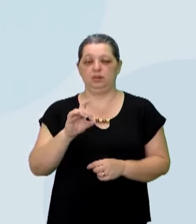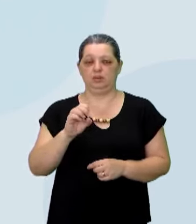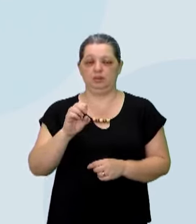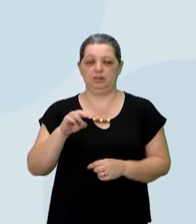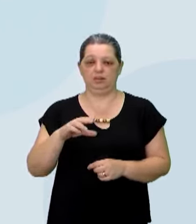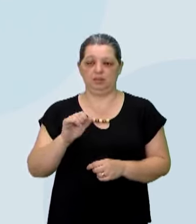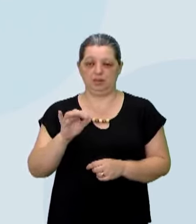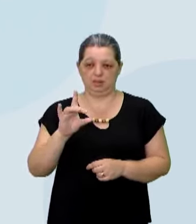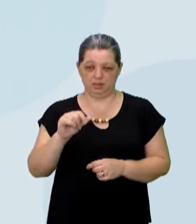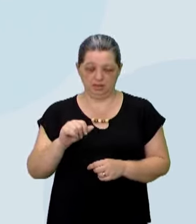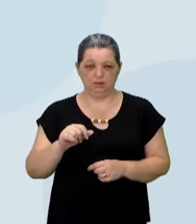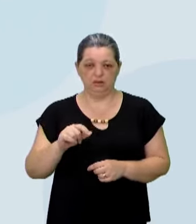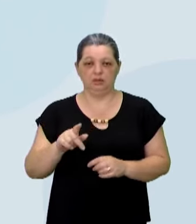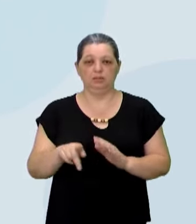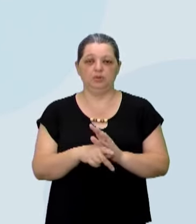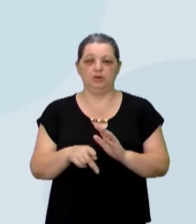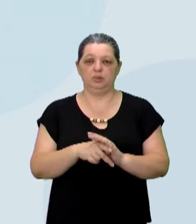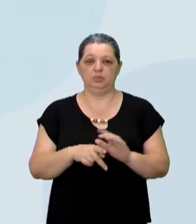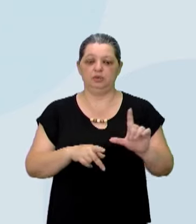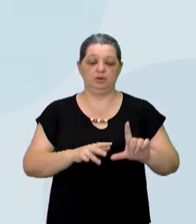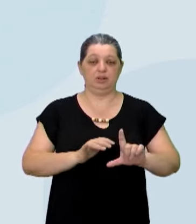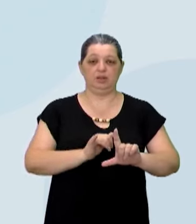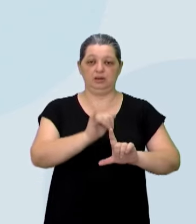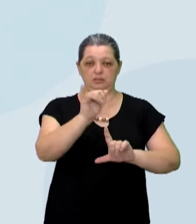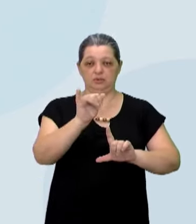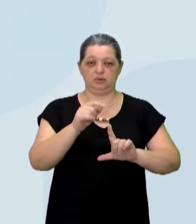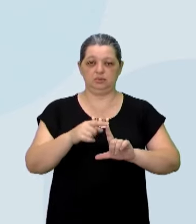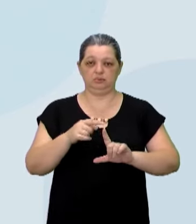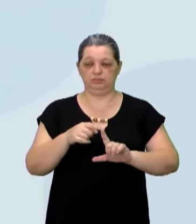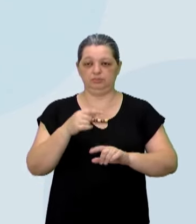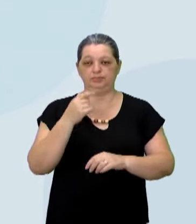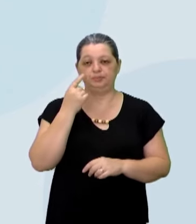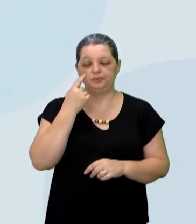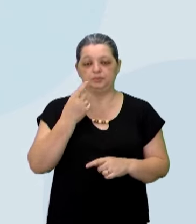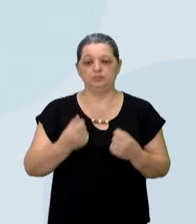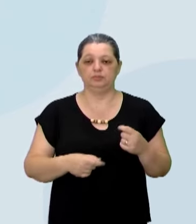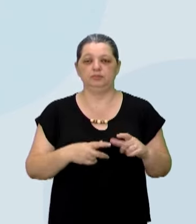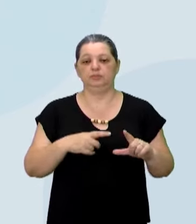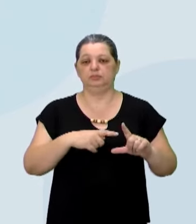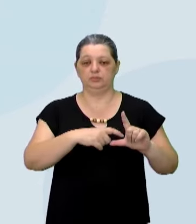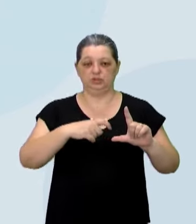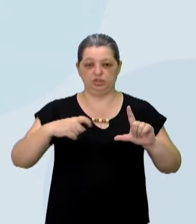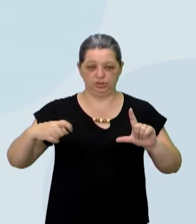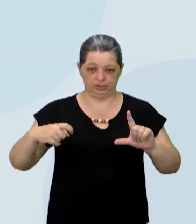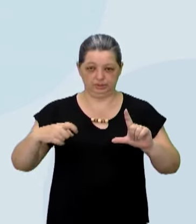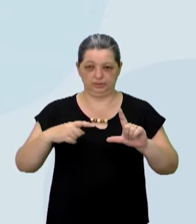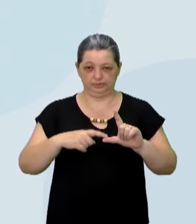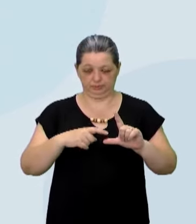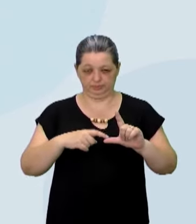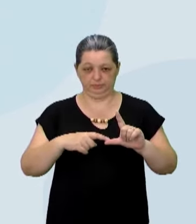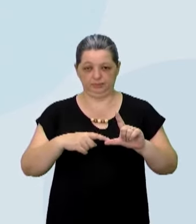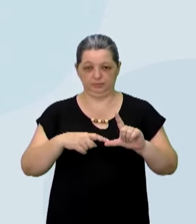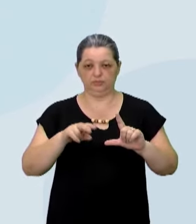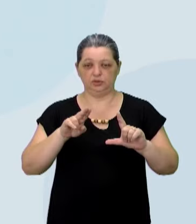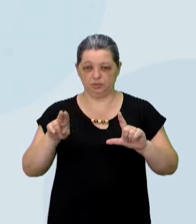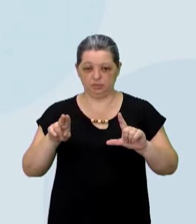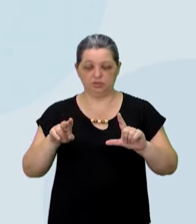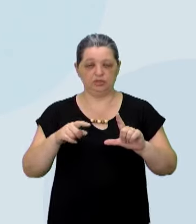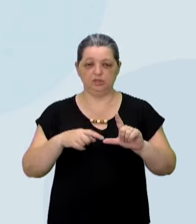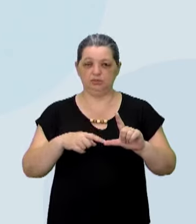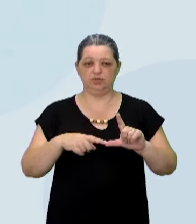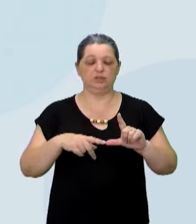esta outra aqui, o Y, ó, o eixo Y é chamado de ordenada. Então, o eixo X é chamado de abscissa e o eixo Y